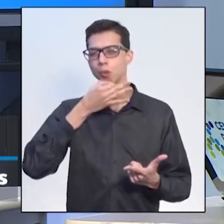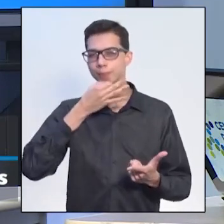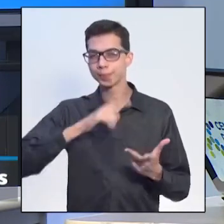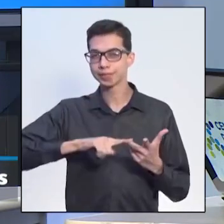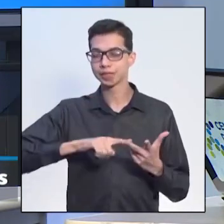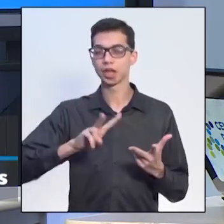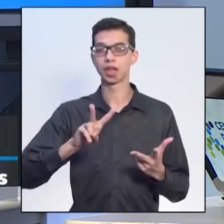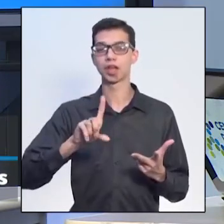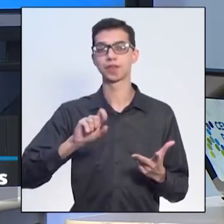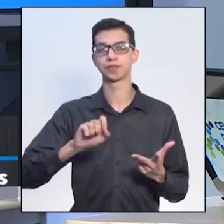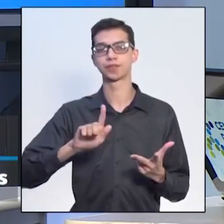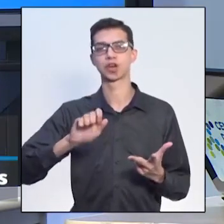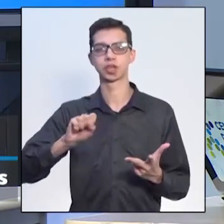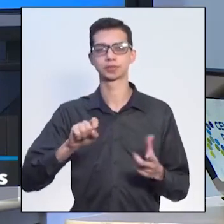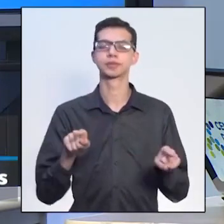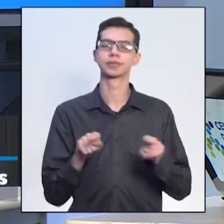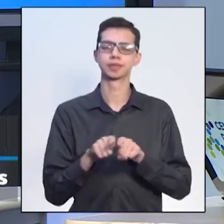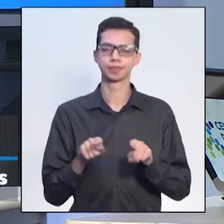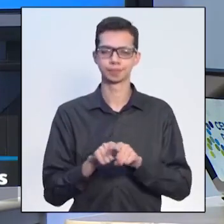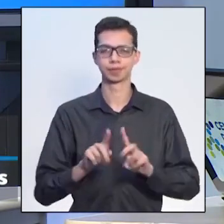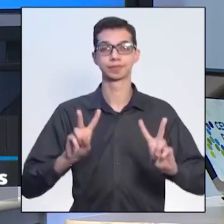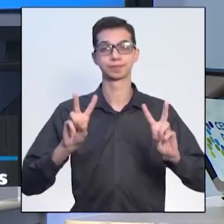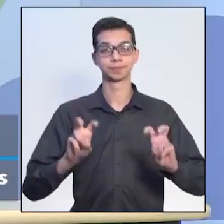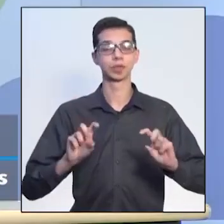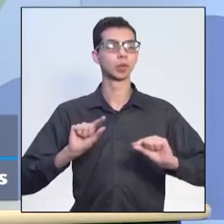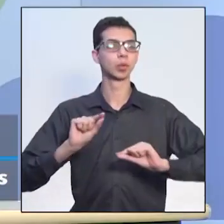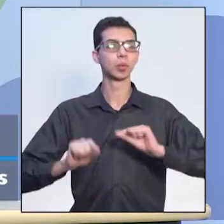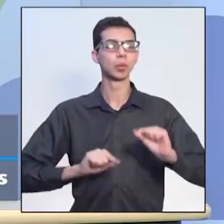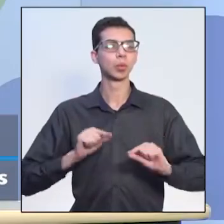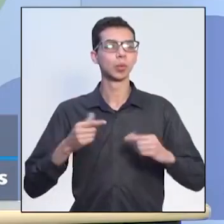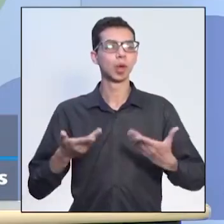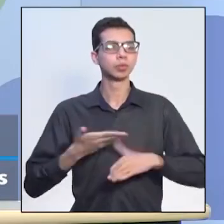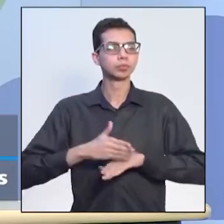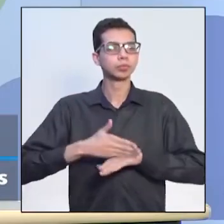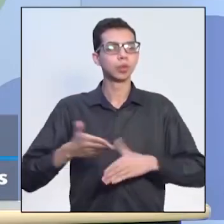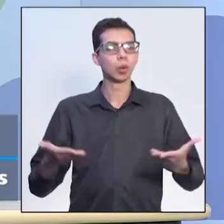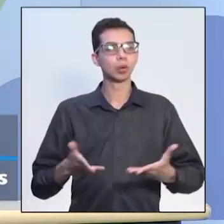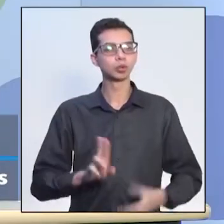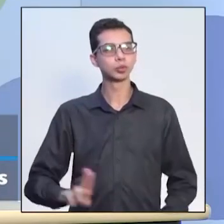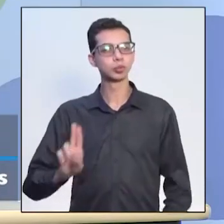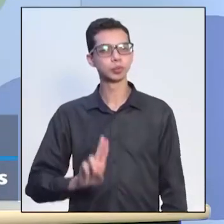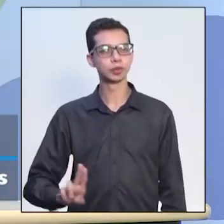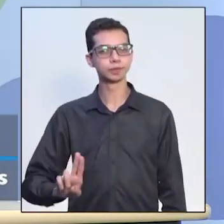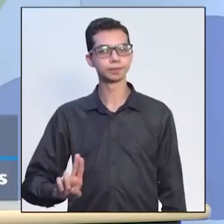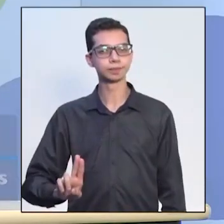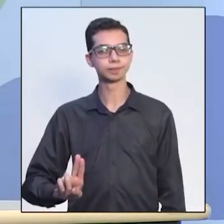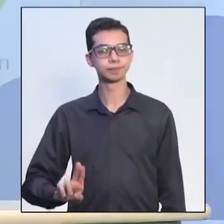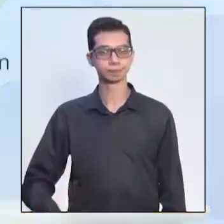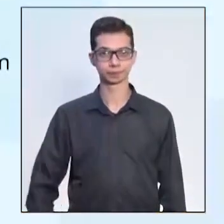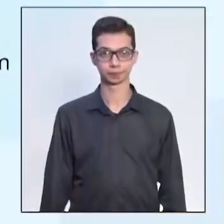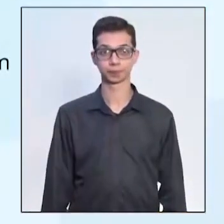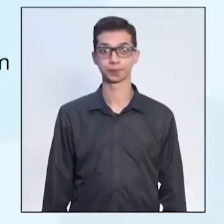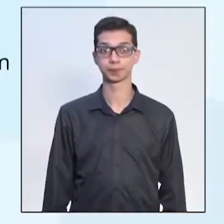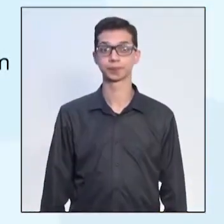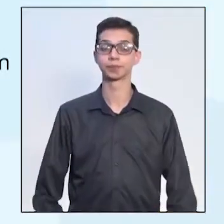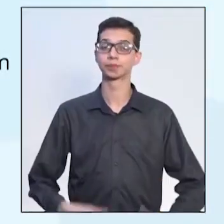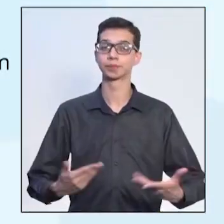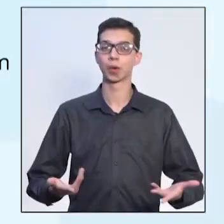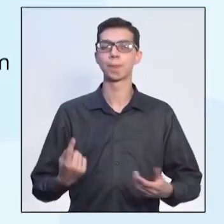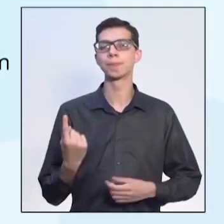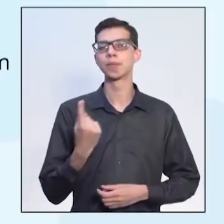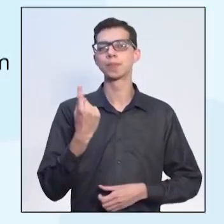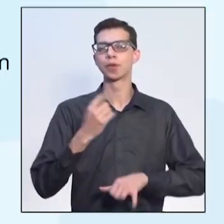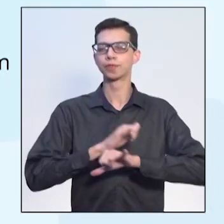hoje. E, professora Tayana, quais objetivos e habilidades mobilizaremos hoje? Vamos lá, professor Mauro. Primeiro, deixando claro aos alunos